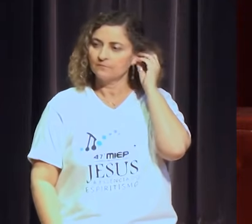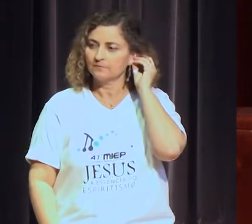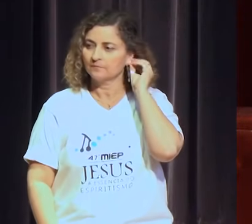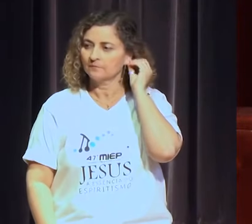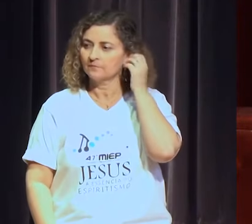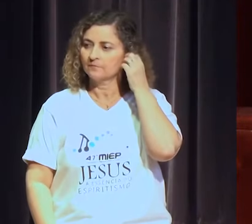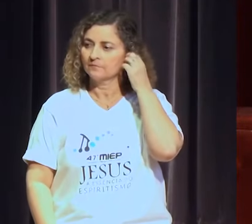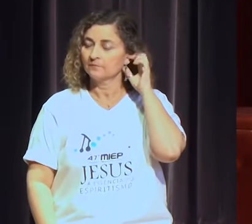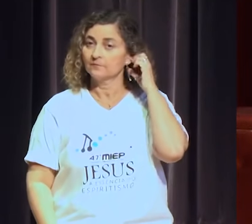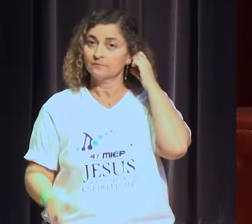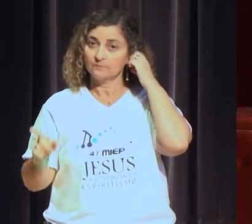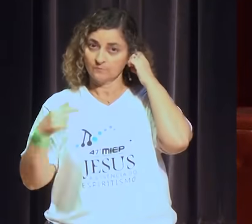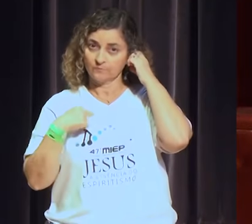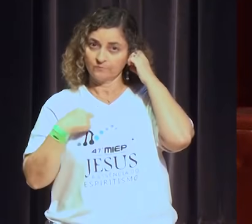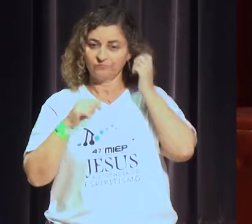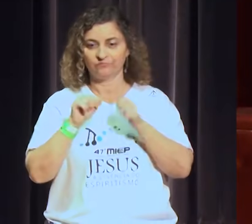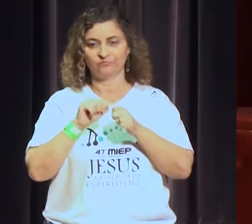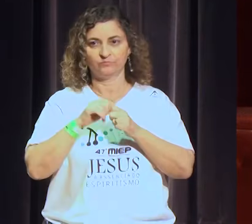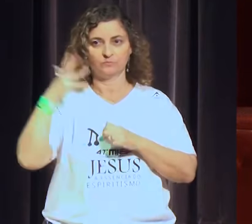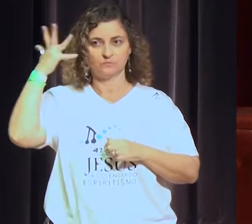Eu fui fazer uma palestra em Dubai.